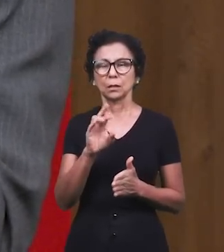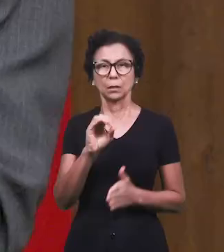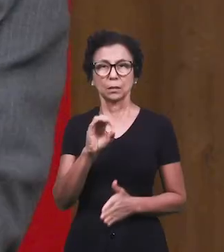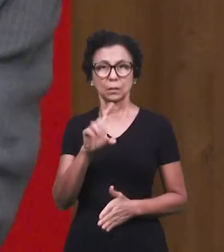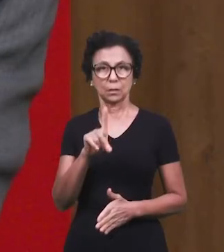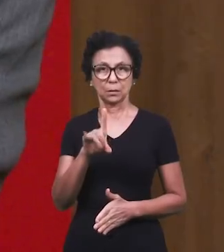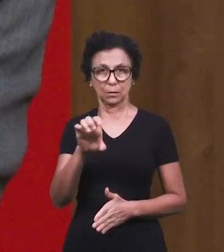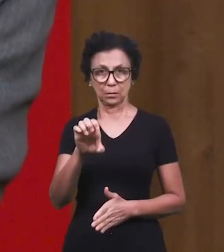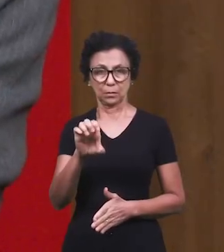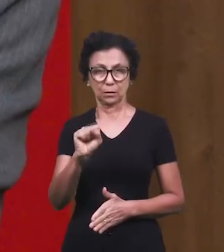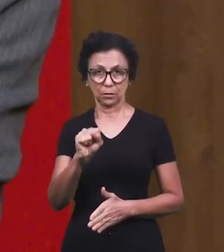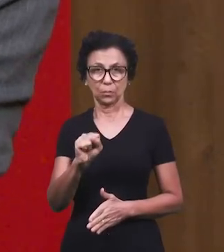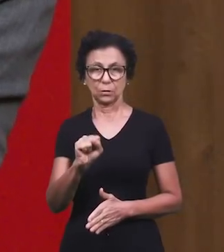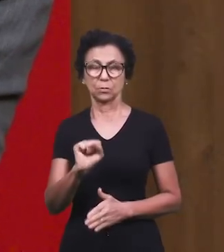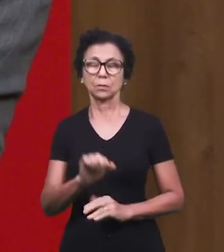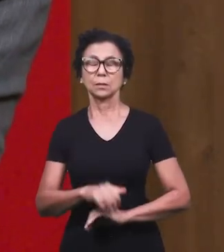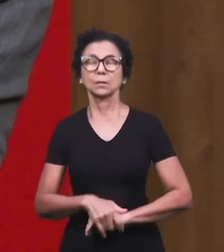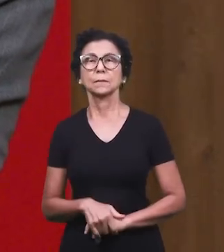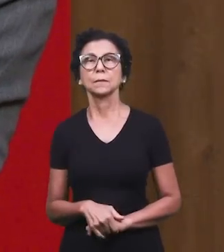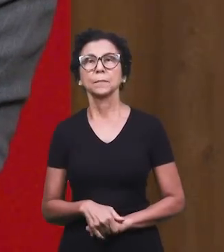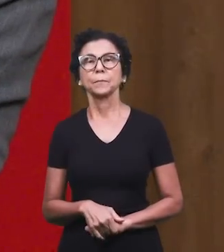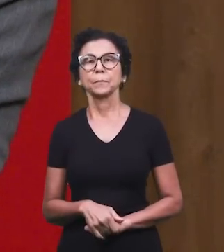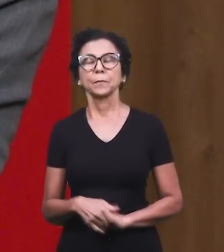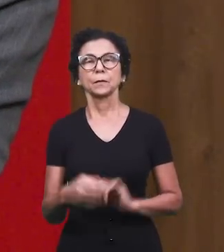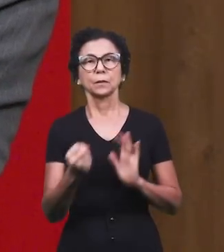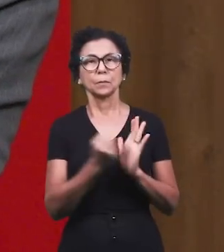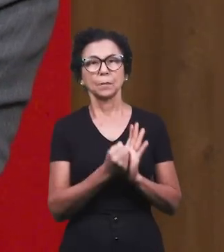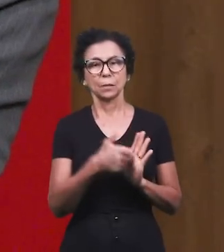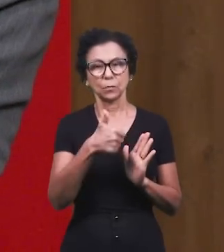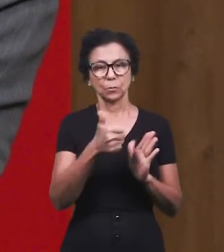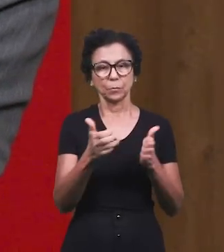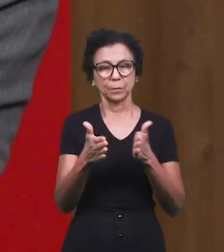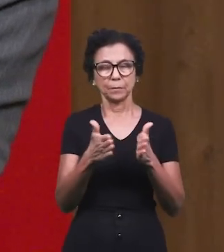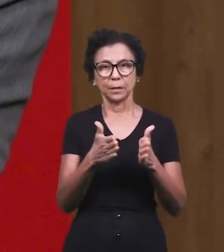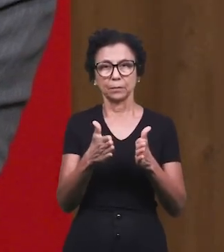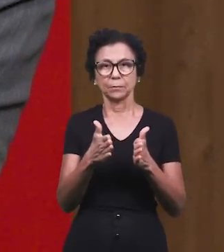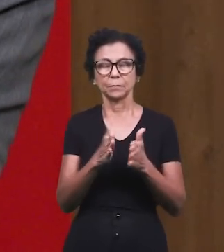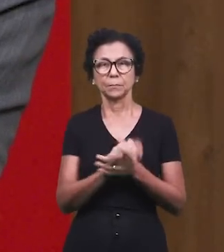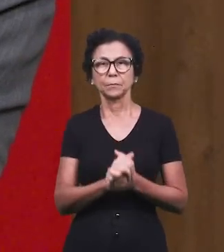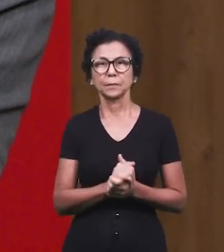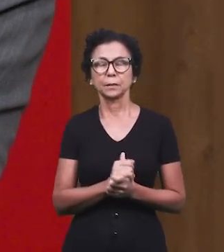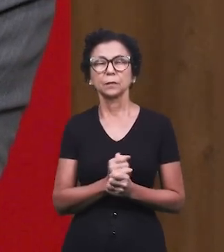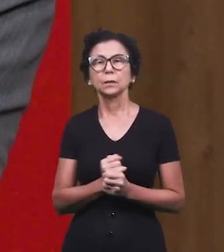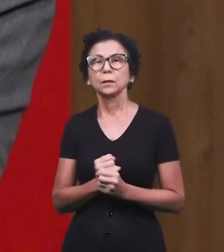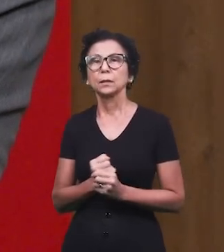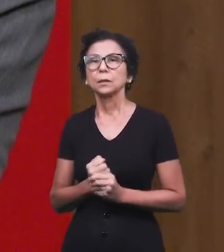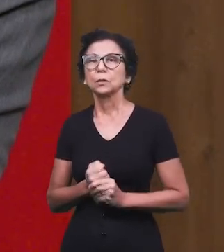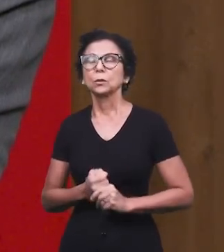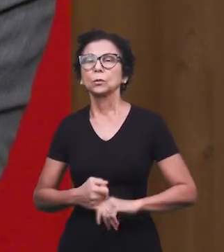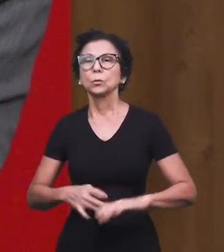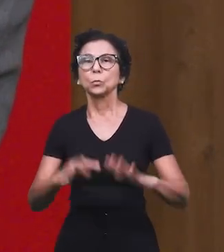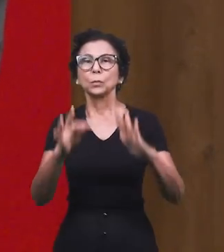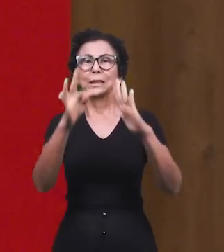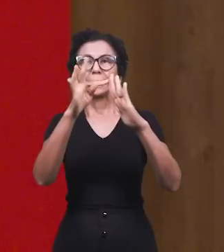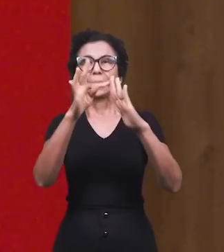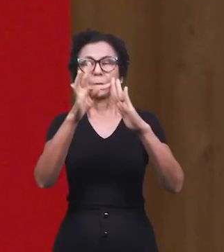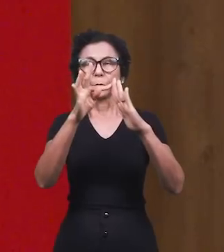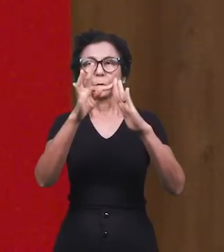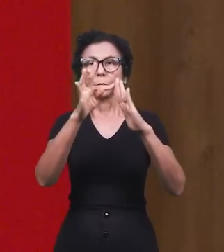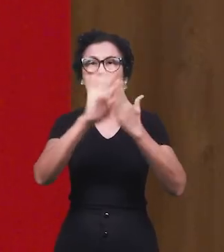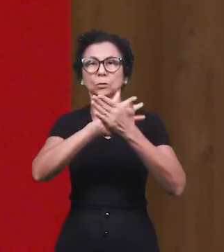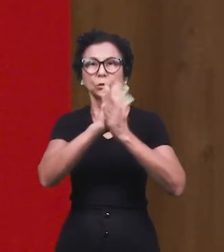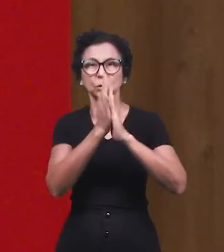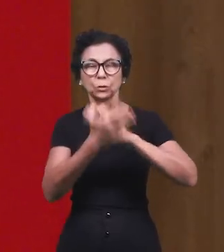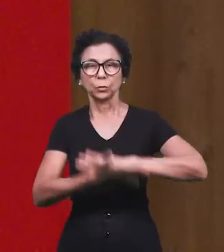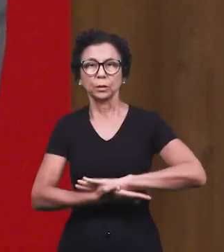Porque o que marca, o primeiro templo foi destruído pelo pecado de Israel. O segundo